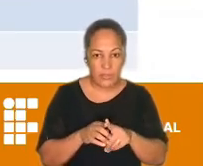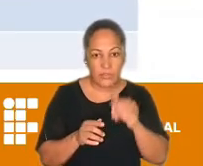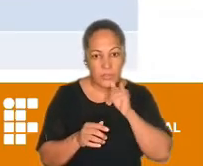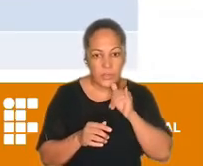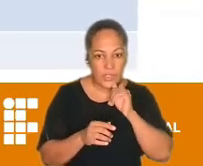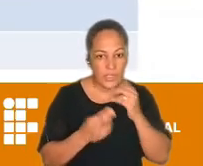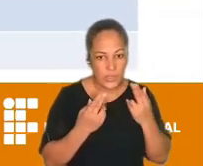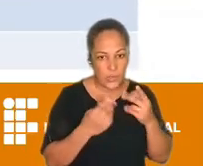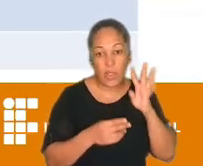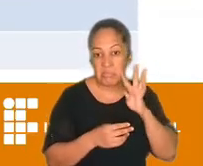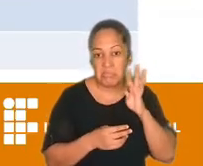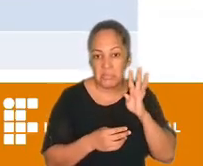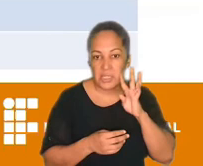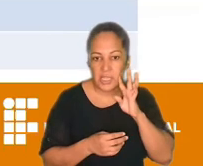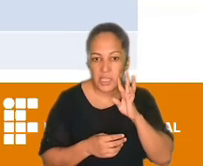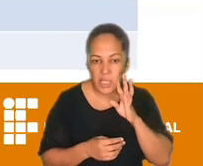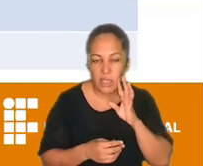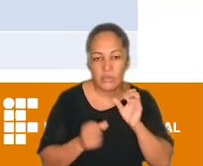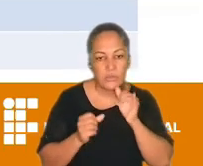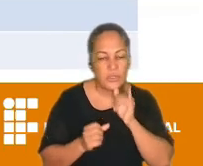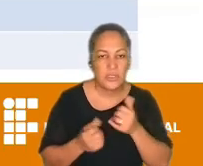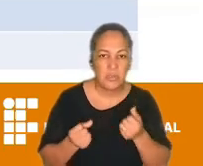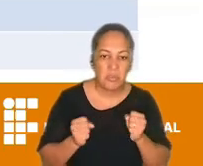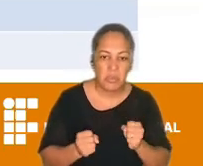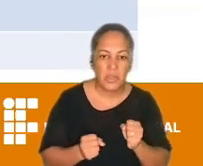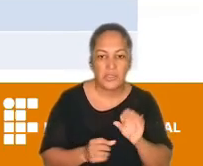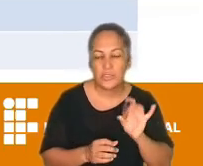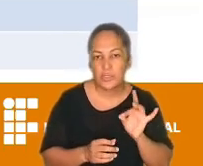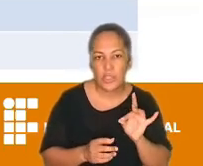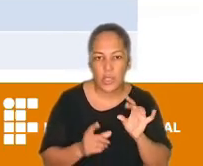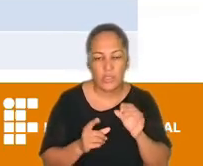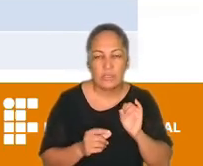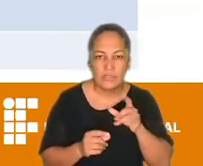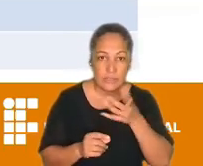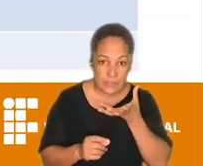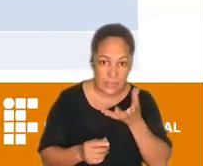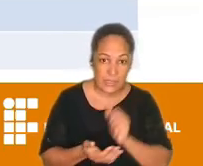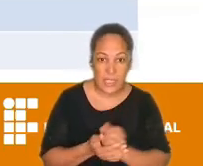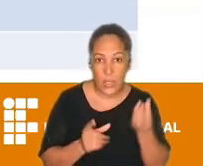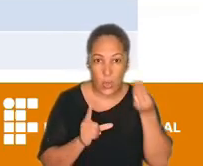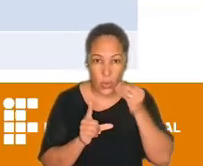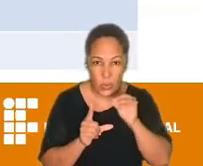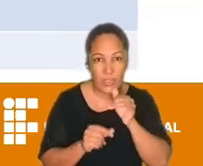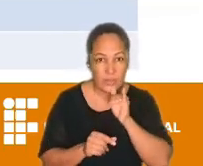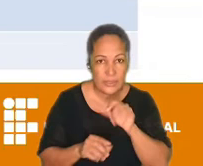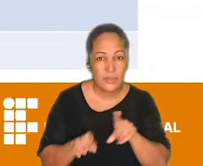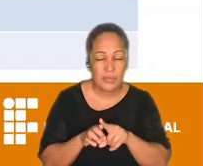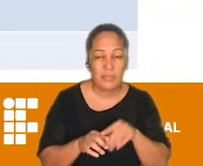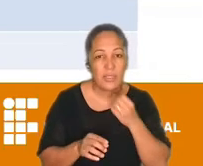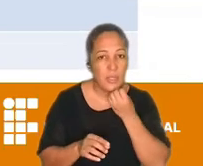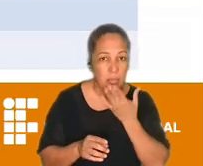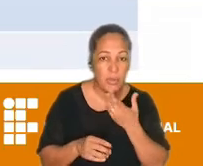legal, tá? Não precisa colocar exemplo, não. Pode colocar só... Se você quiser colocar o exemplo também, fica bom que você já vai praticando,